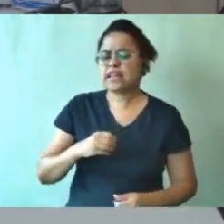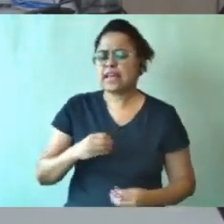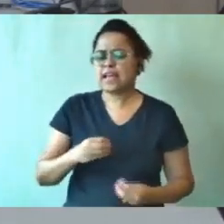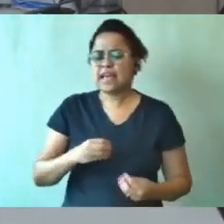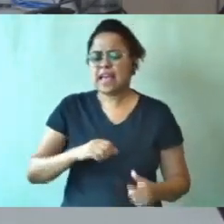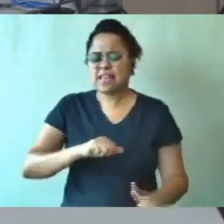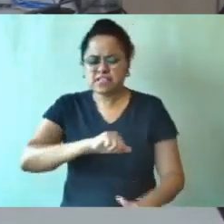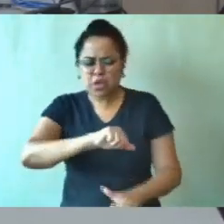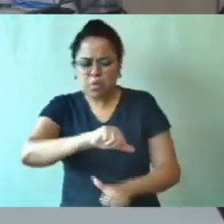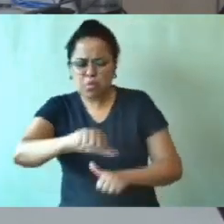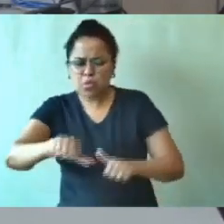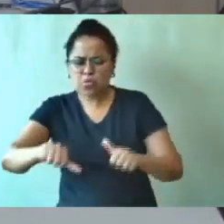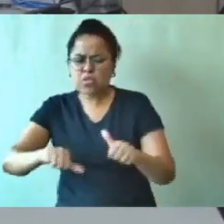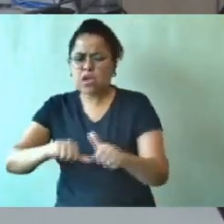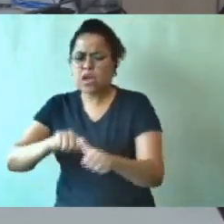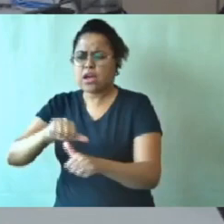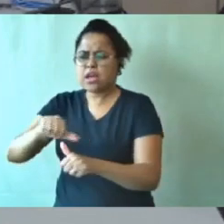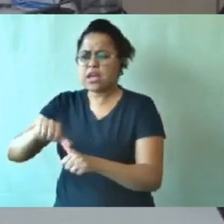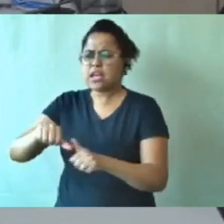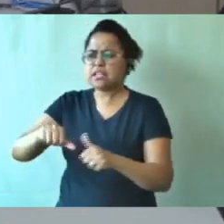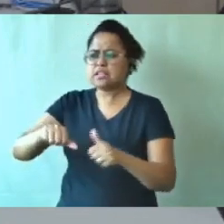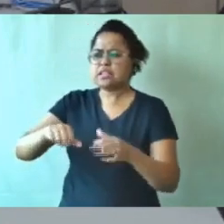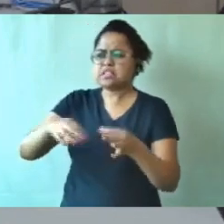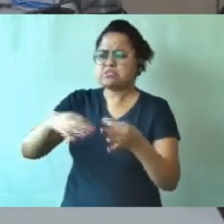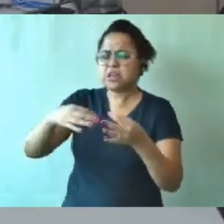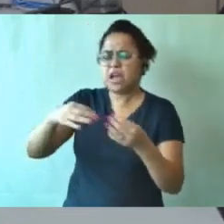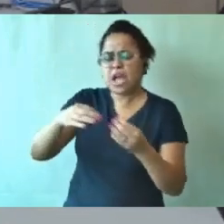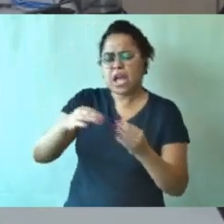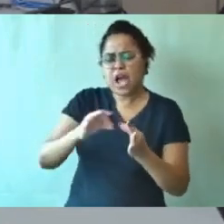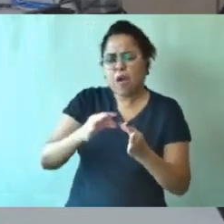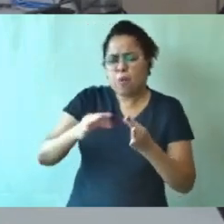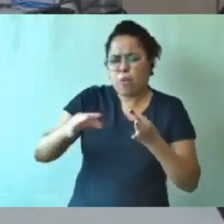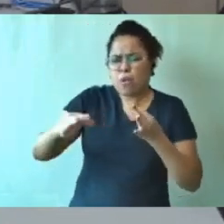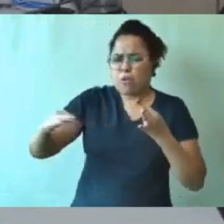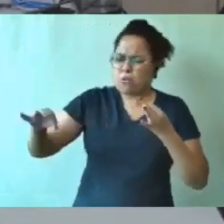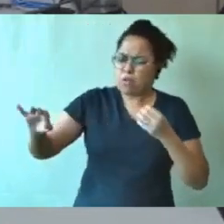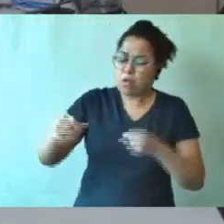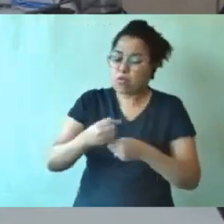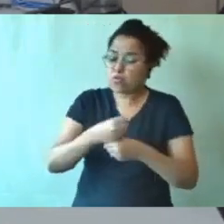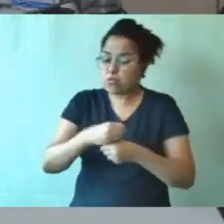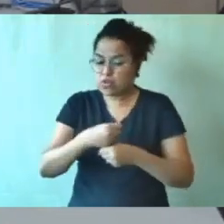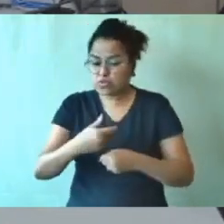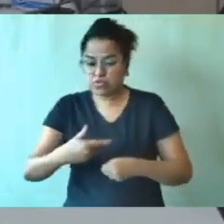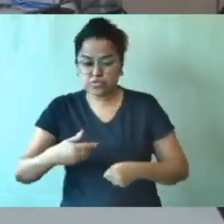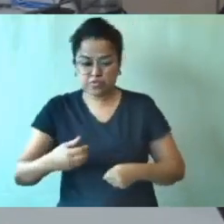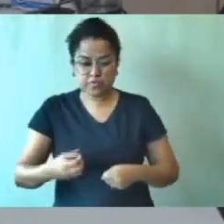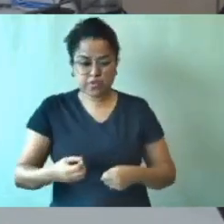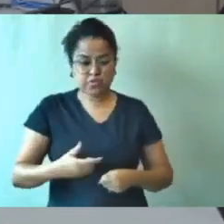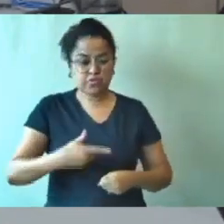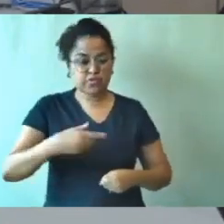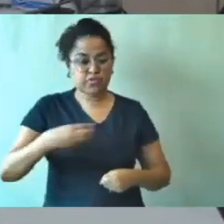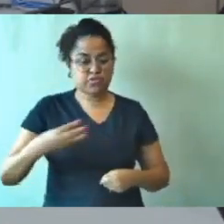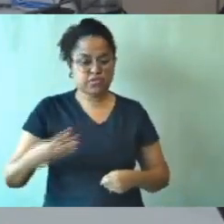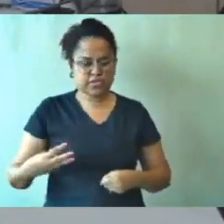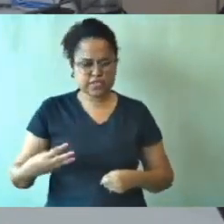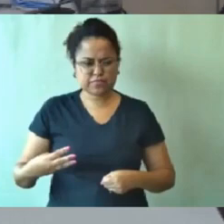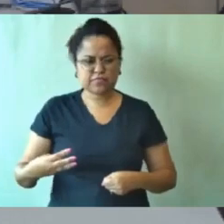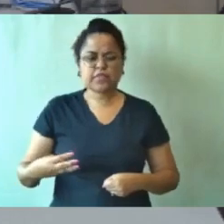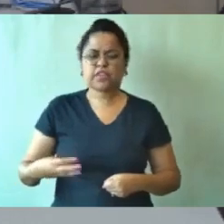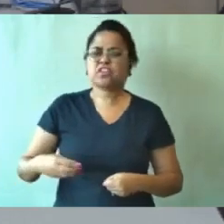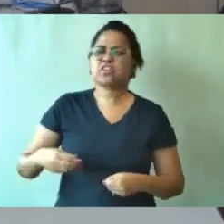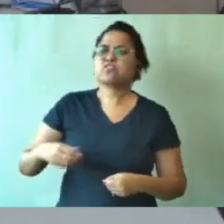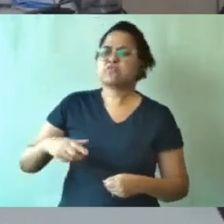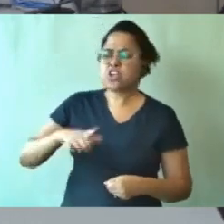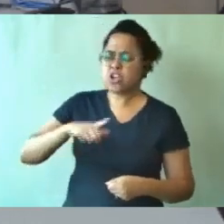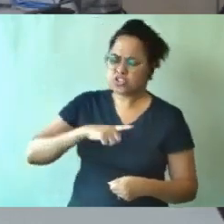e que, de certa forma, até assim, pela expectativa nossa, tinha que ter sido muito mais ágil.